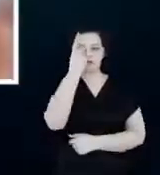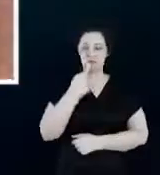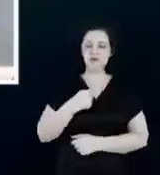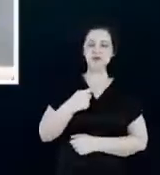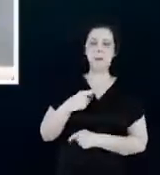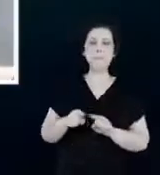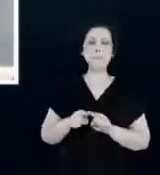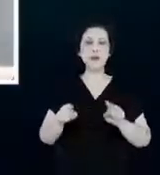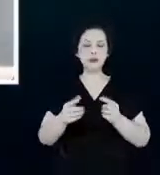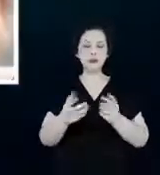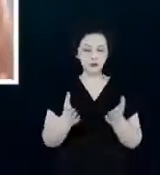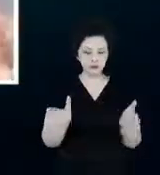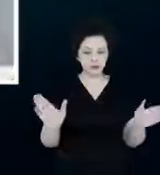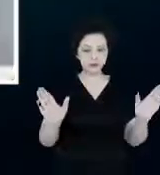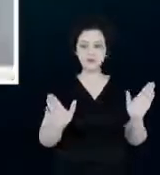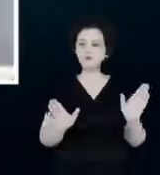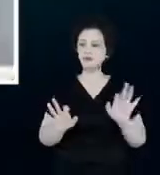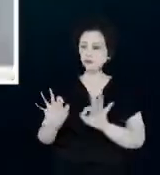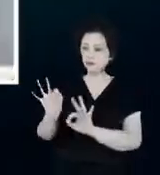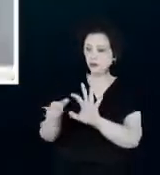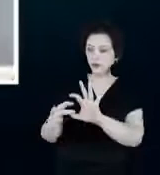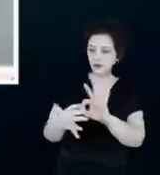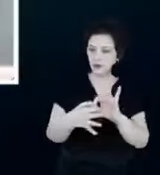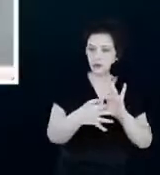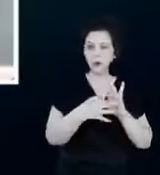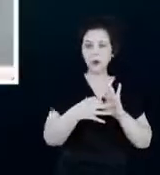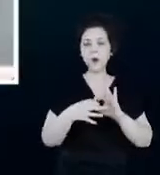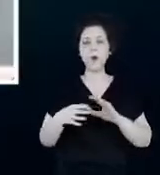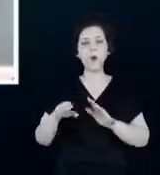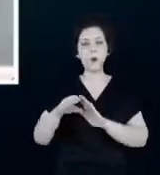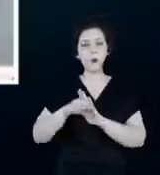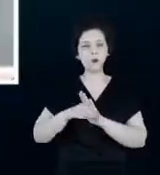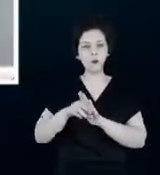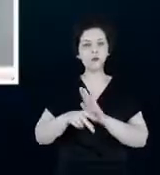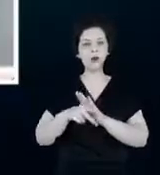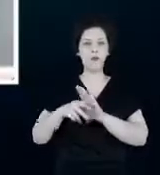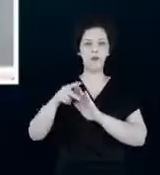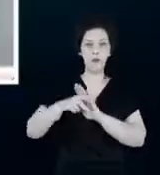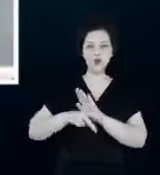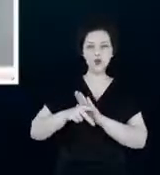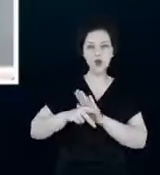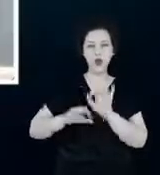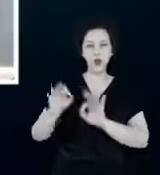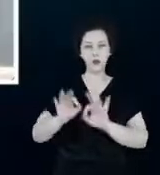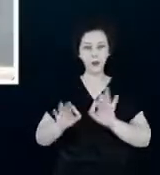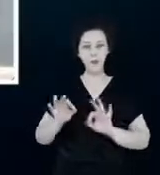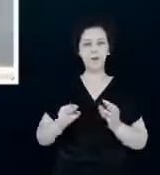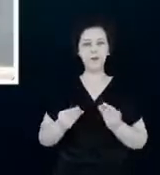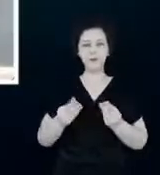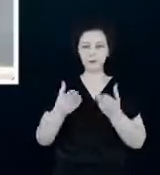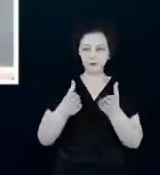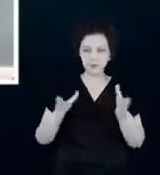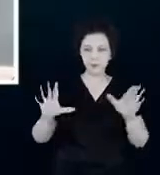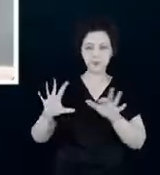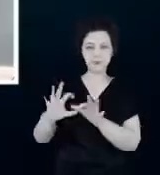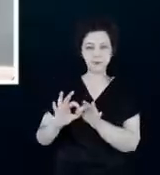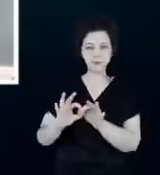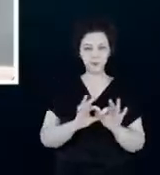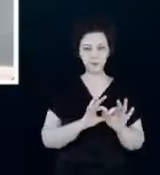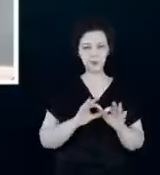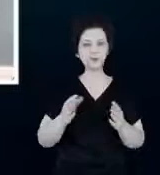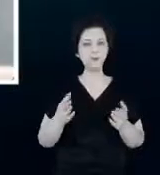gente passa a trabalhar com um conceito aí, de uma forma mais integrada,